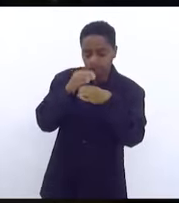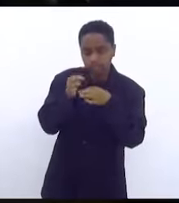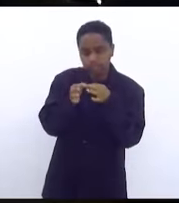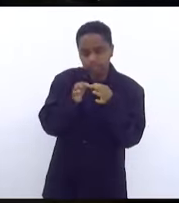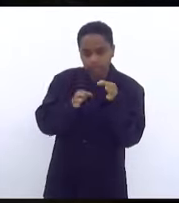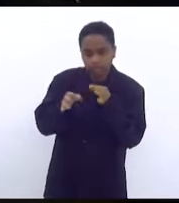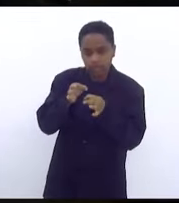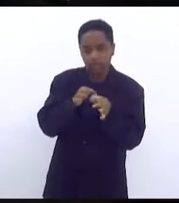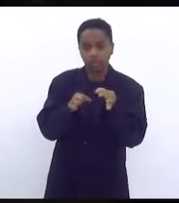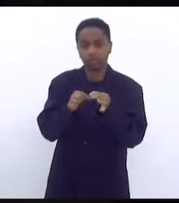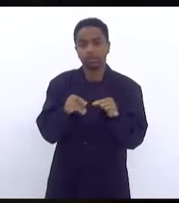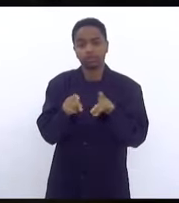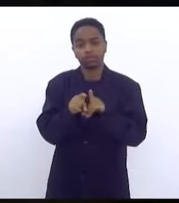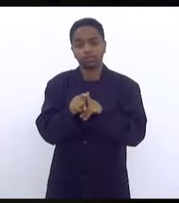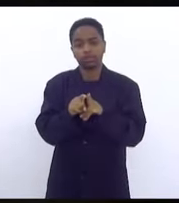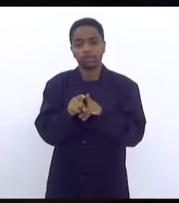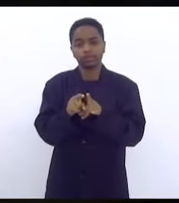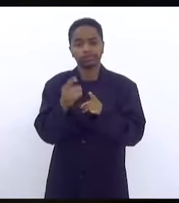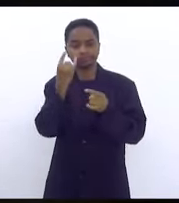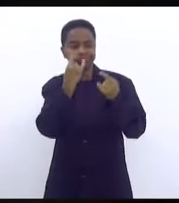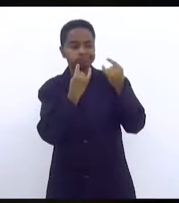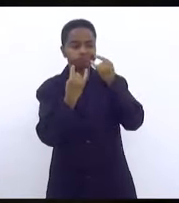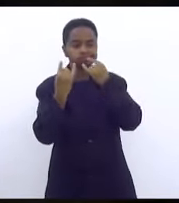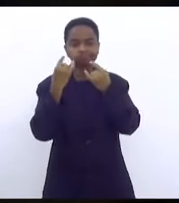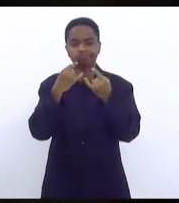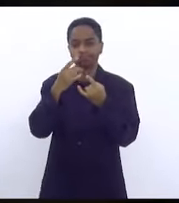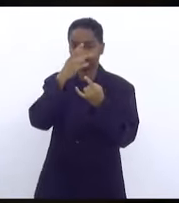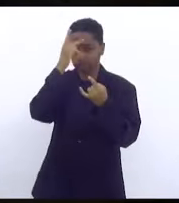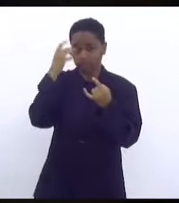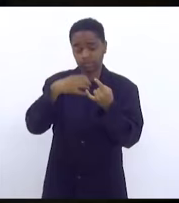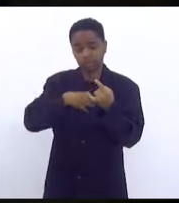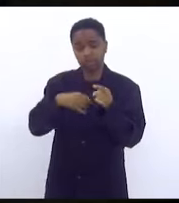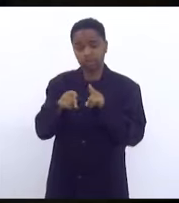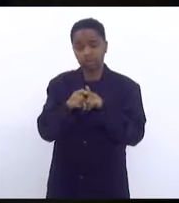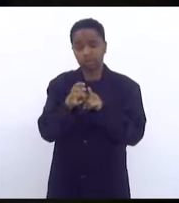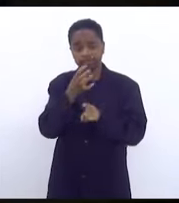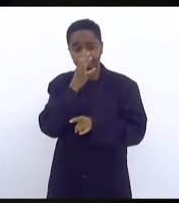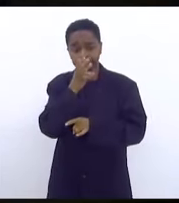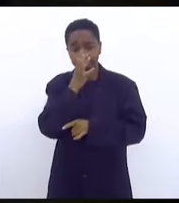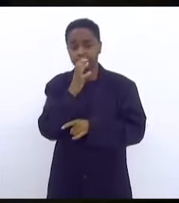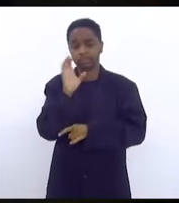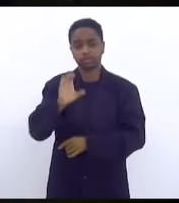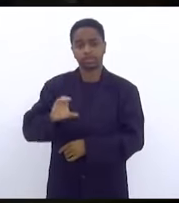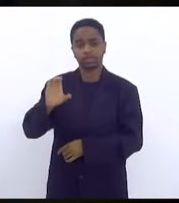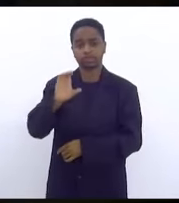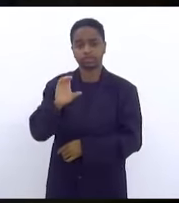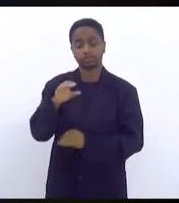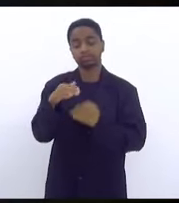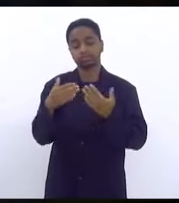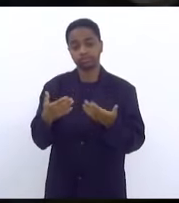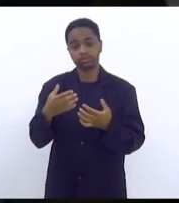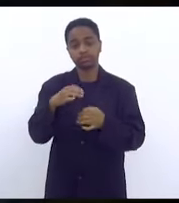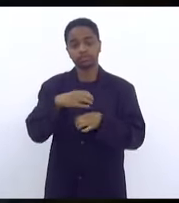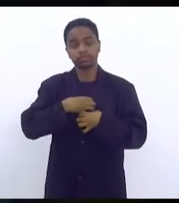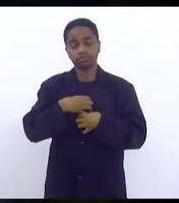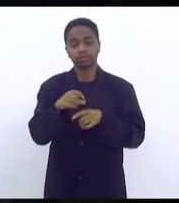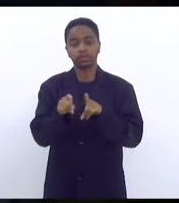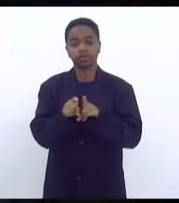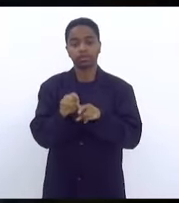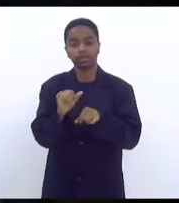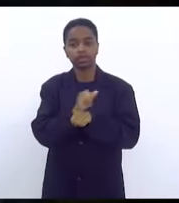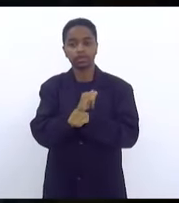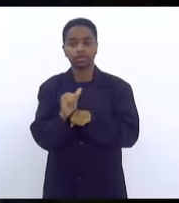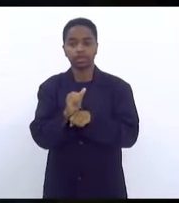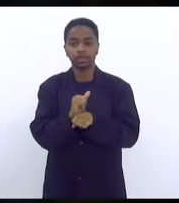células. Isso tudo cria uma atração e cria um apreço pela ciência. Isso é uma forma também de combater